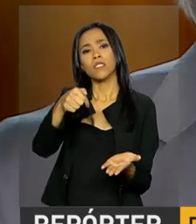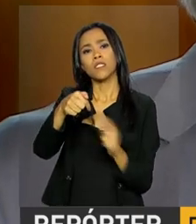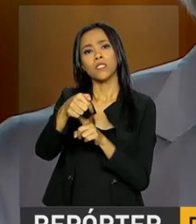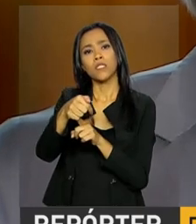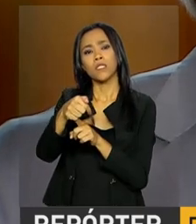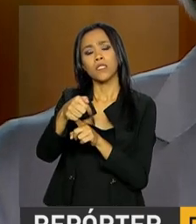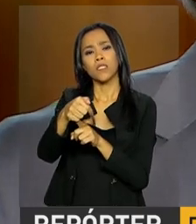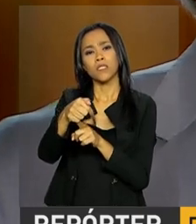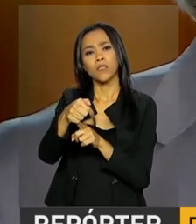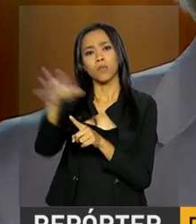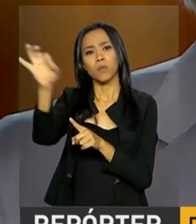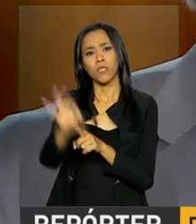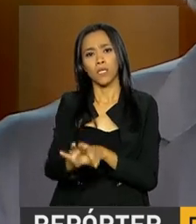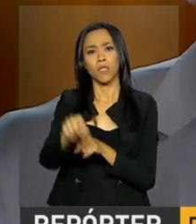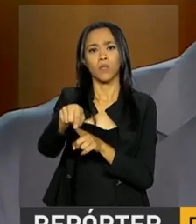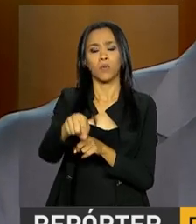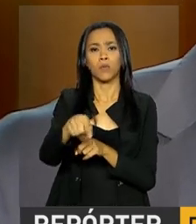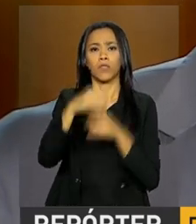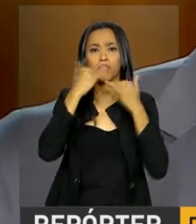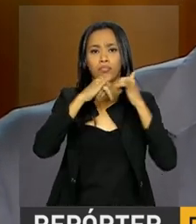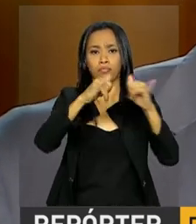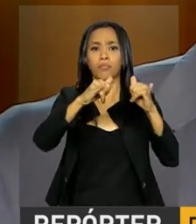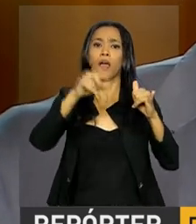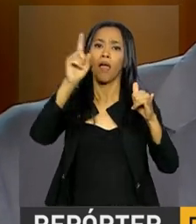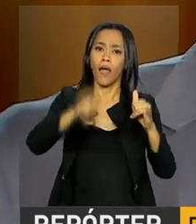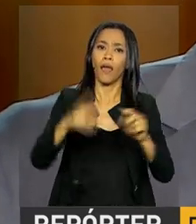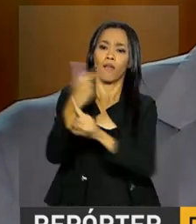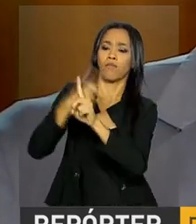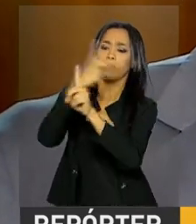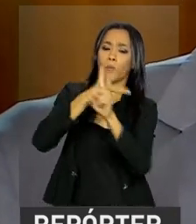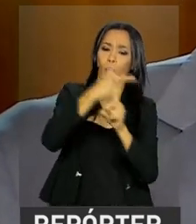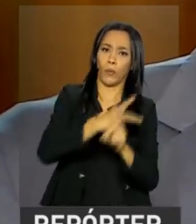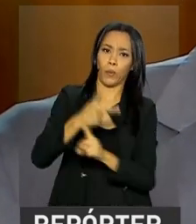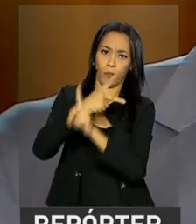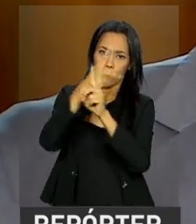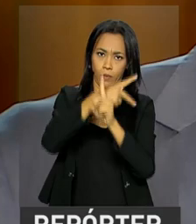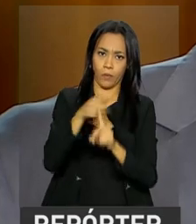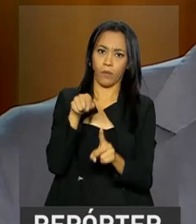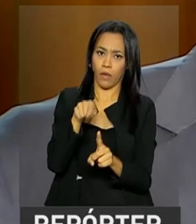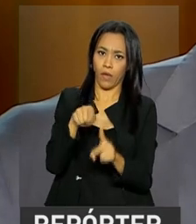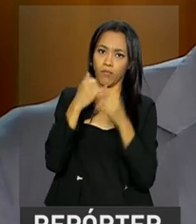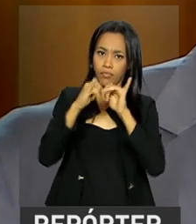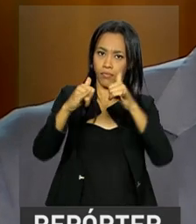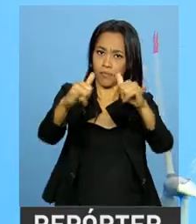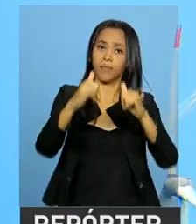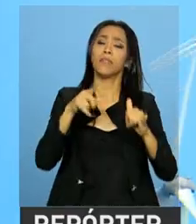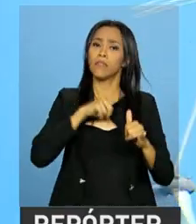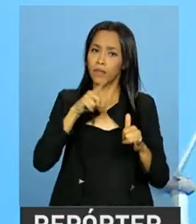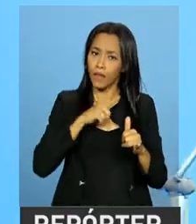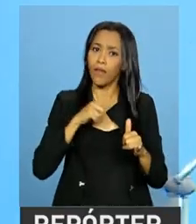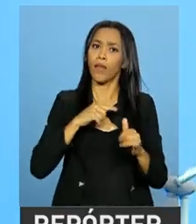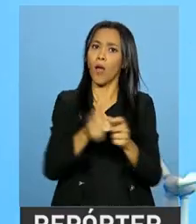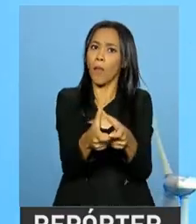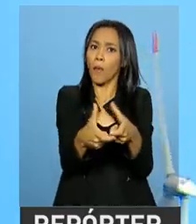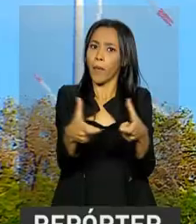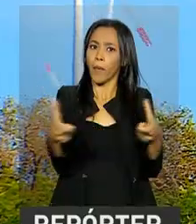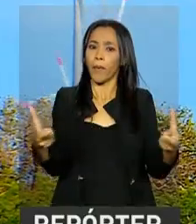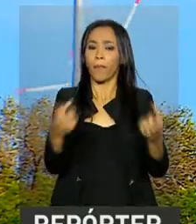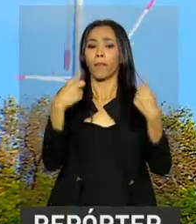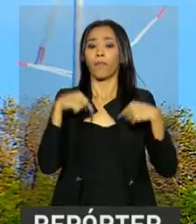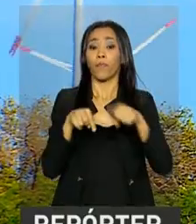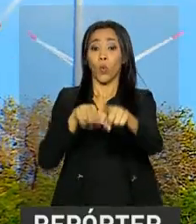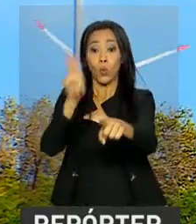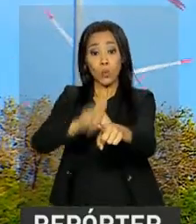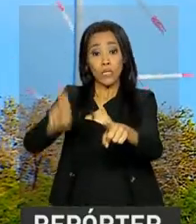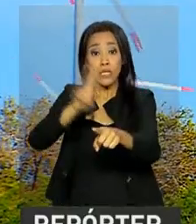toda a energia produzida no Brasil é energia eólica. E tem uma tendência de crescimento muito grande. A produção de eletricidade a